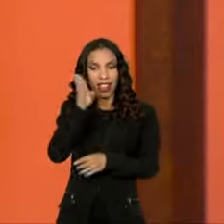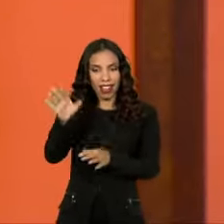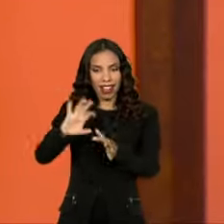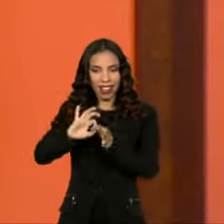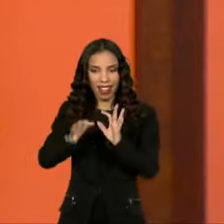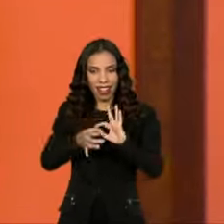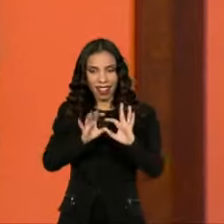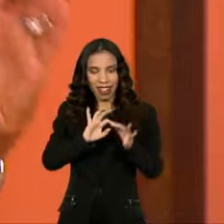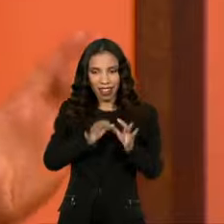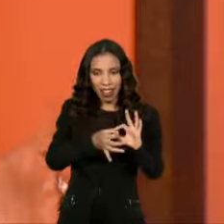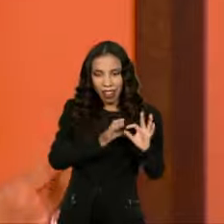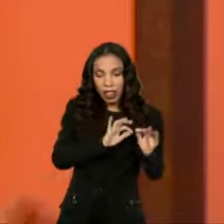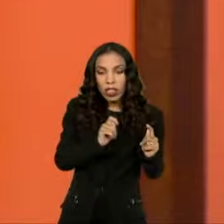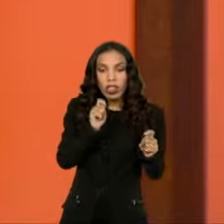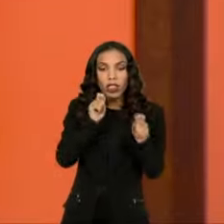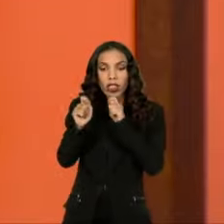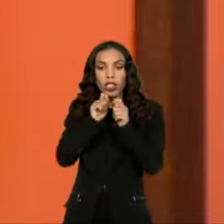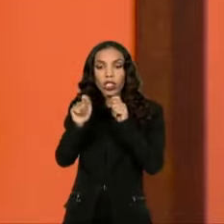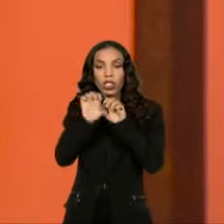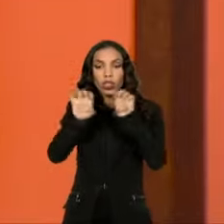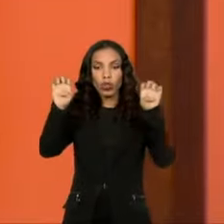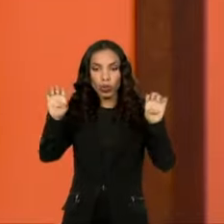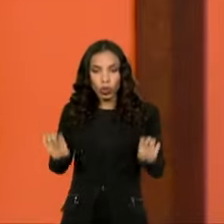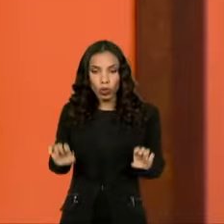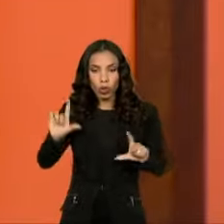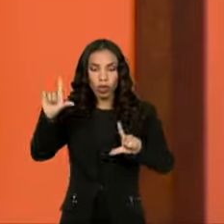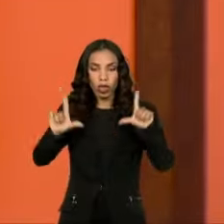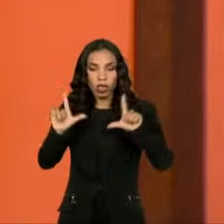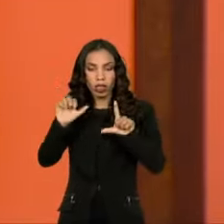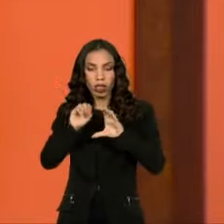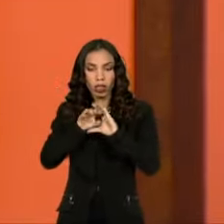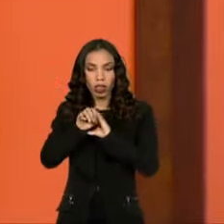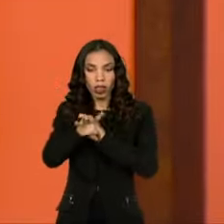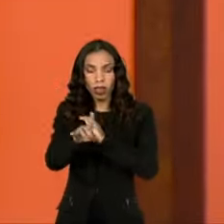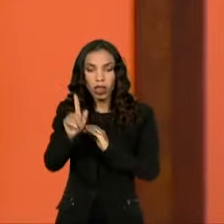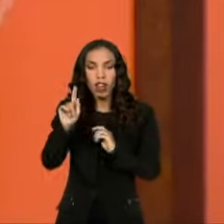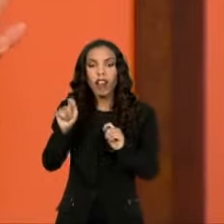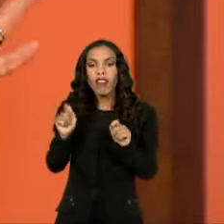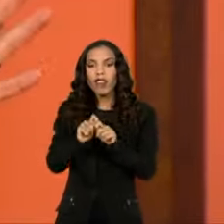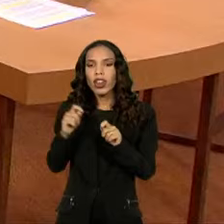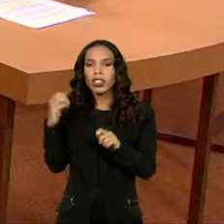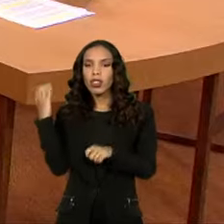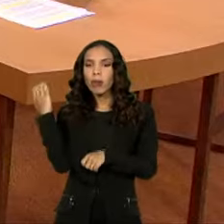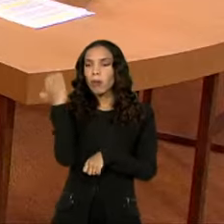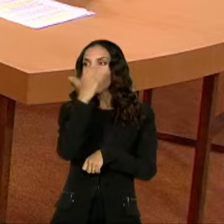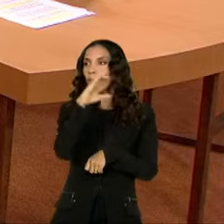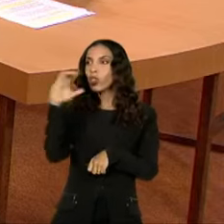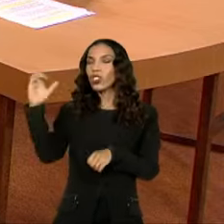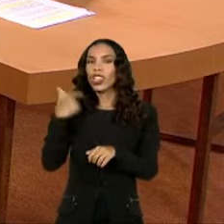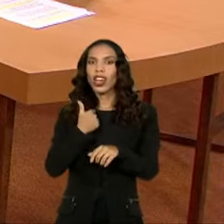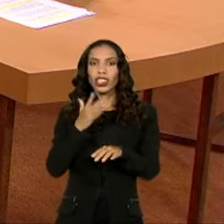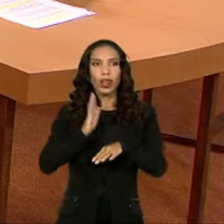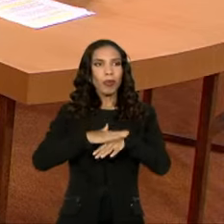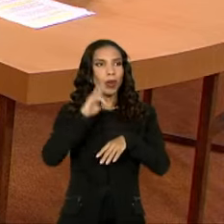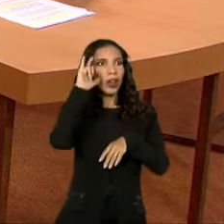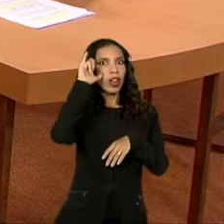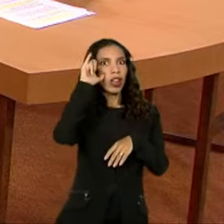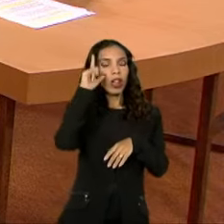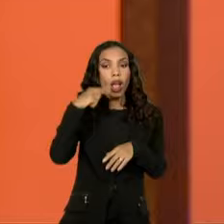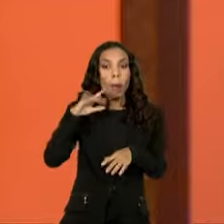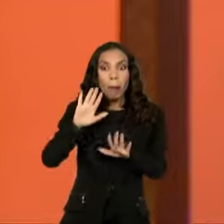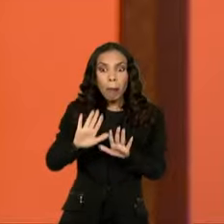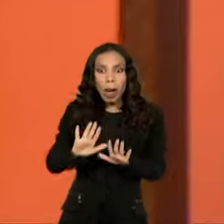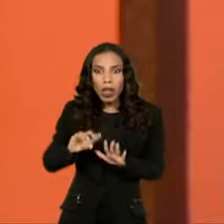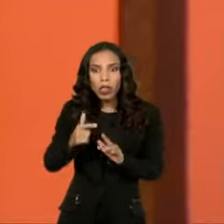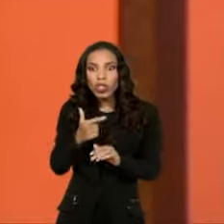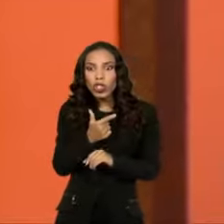como uma repórter com toda a estrutura da TV Globo e fazer umas postagens para o seu Instagram. Outra coisa é você ir com o compromisso